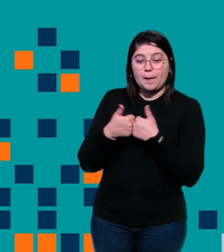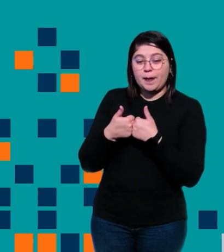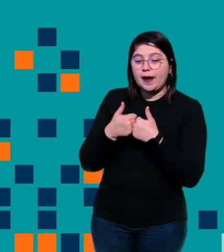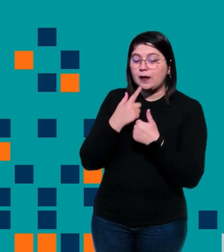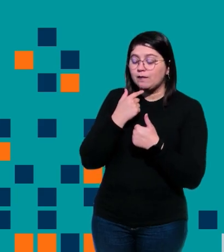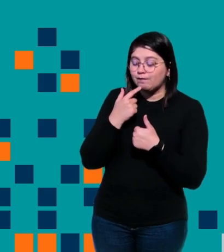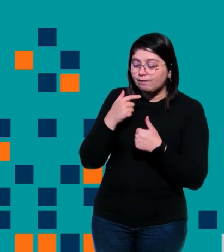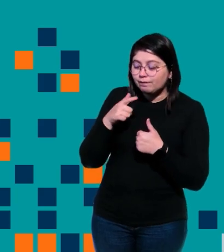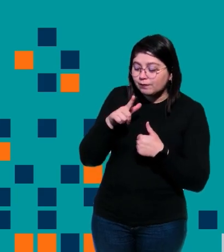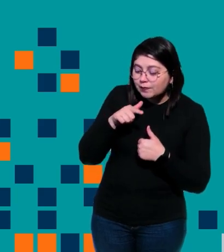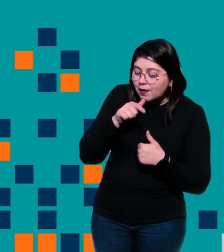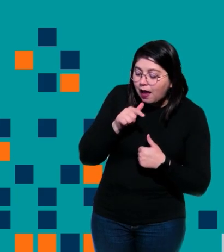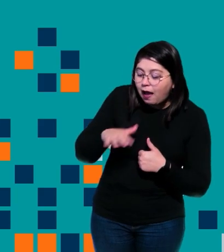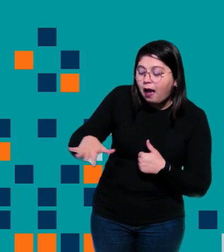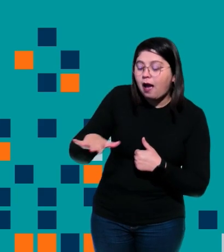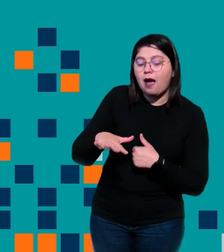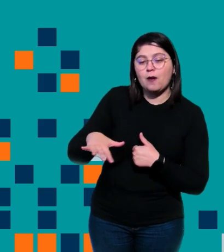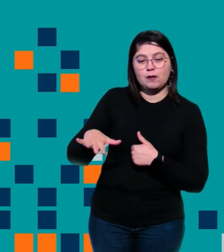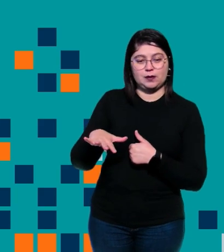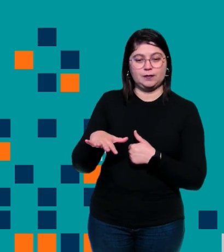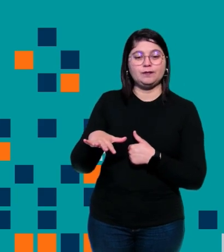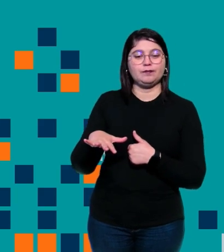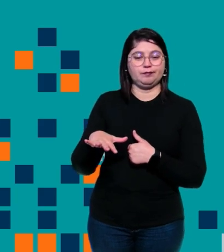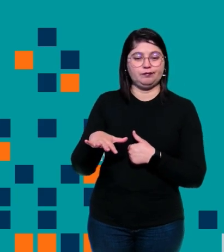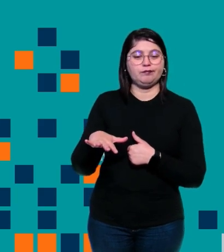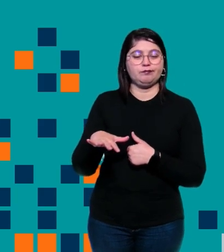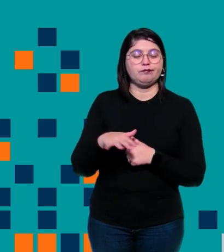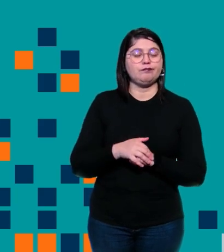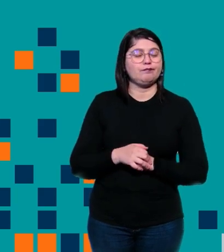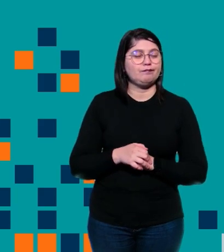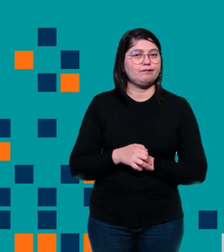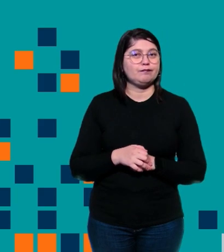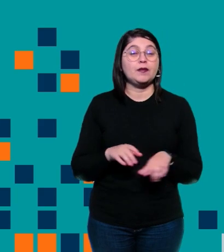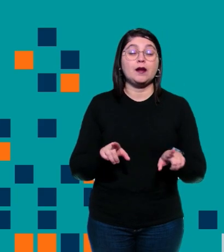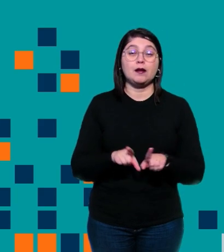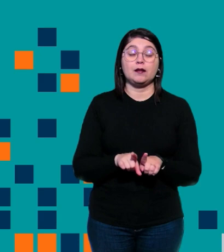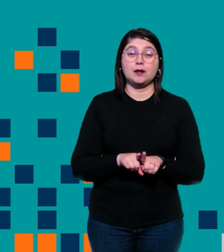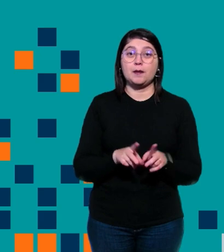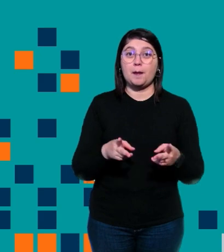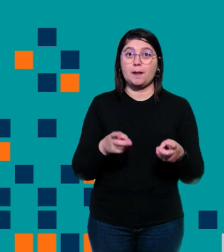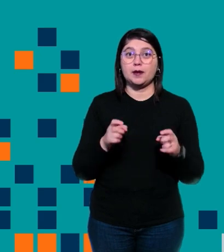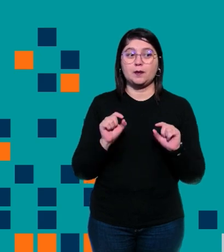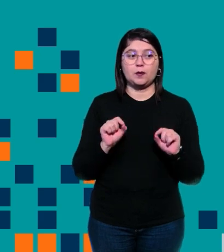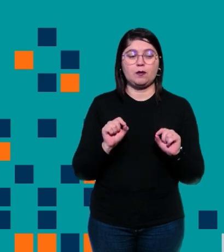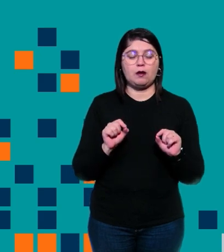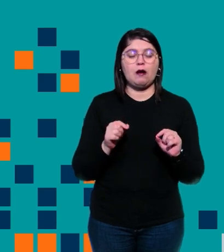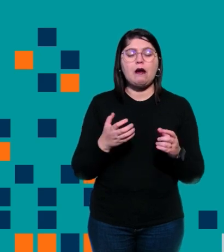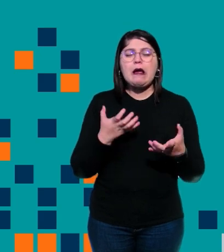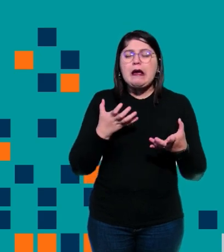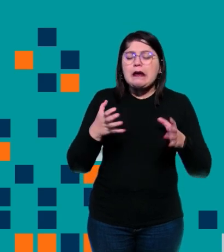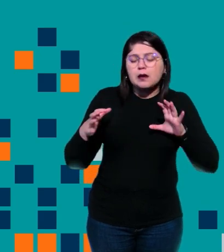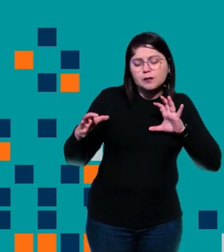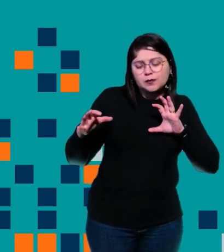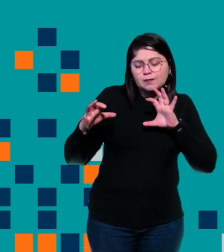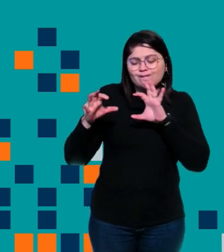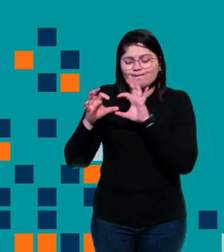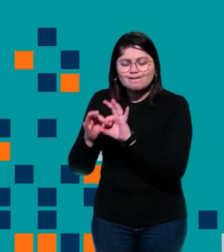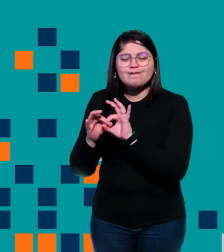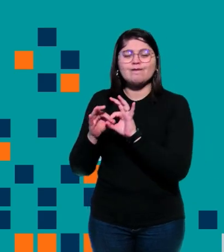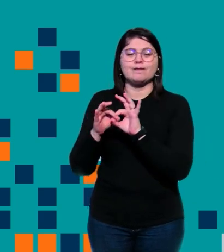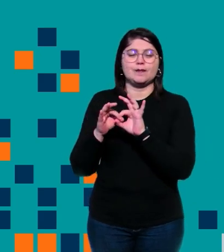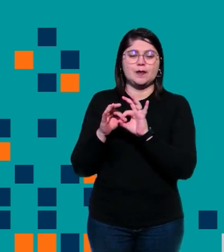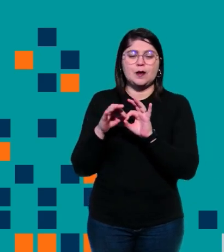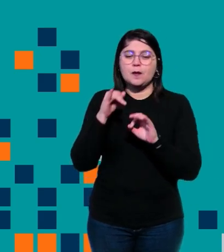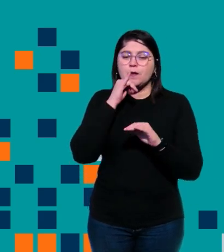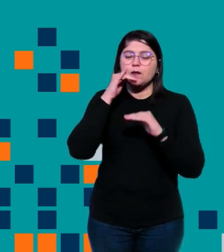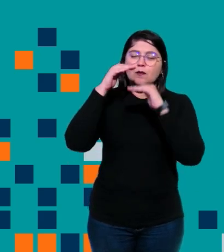tem essa... Ela tem essa grande cobertura, né, Tiago? Que, de alguma forma, a gente busca, né, essa união com a cobertura, assim,